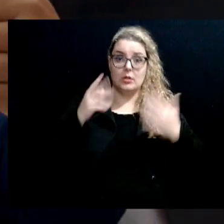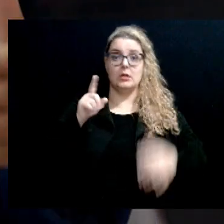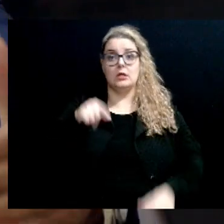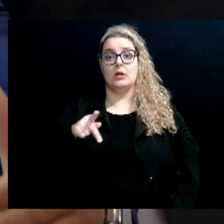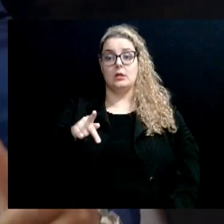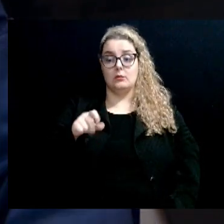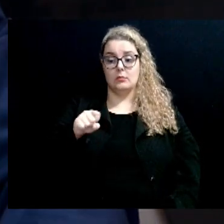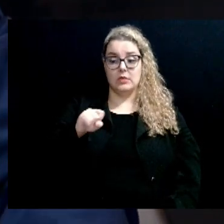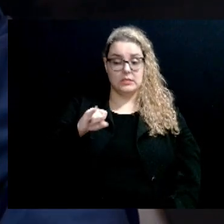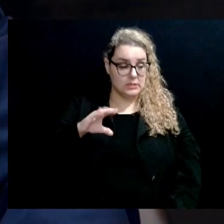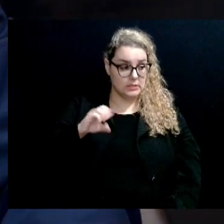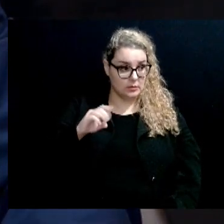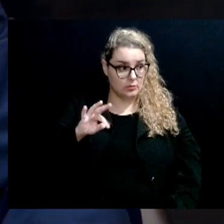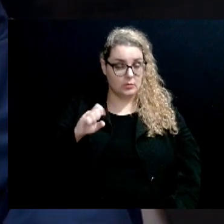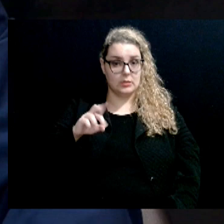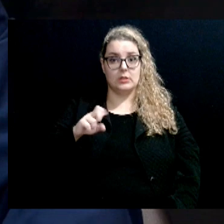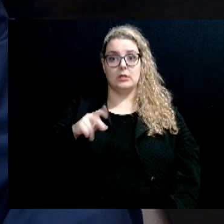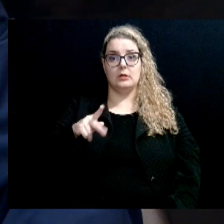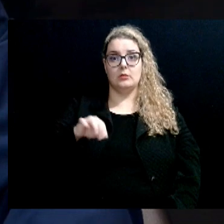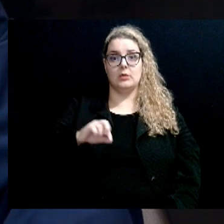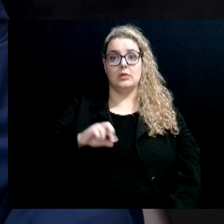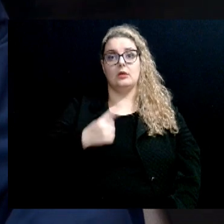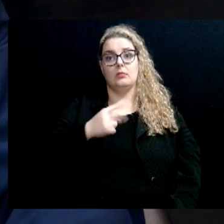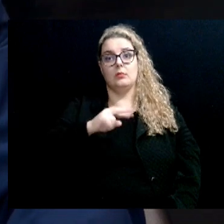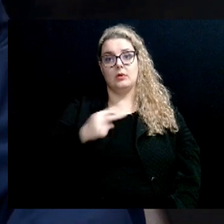vez por semana,